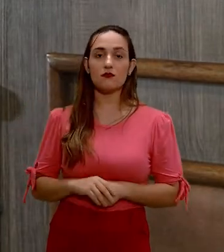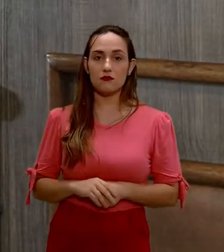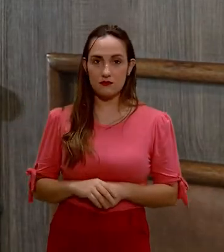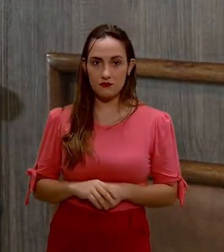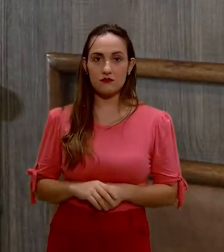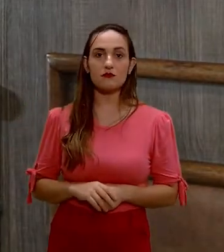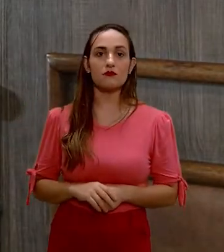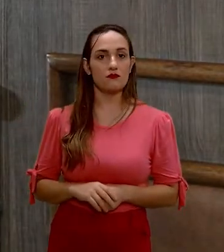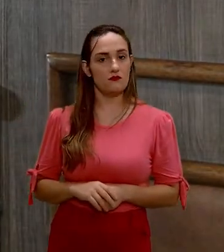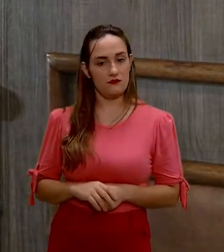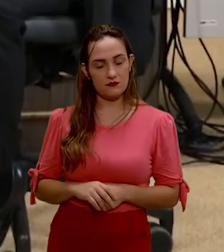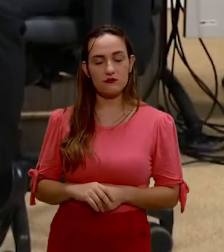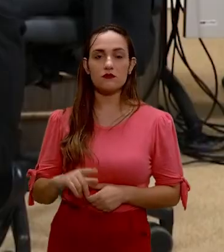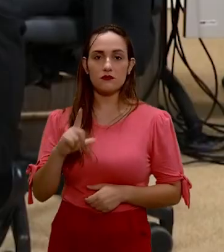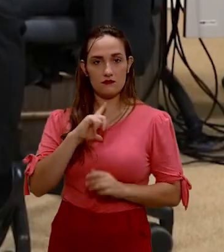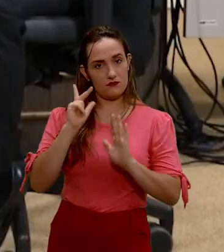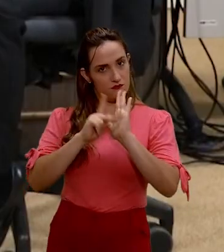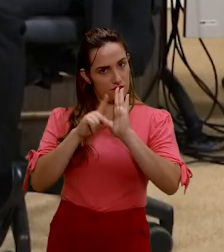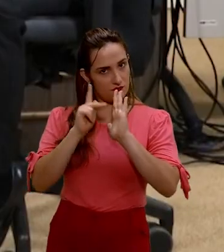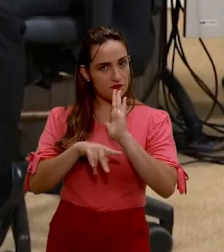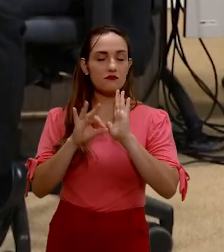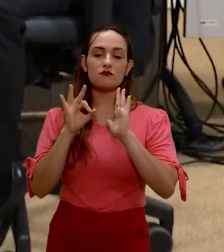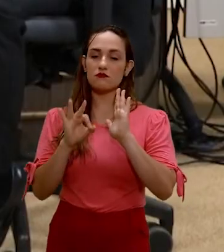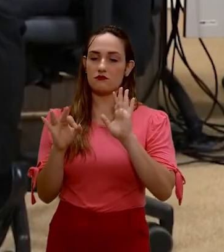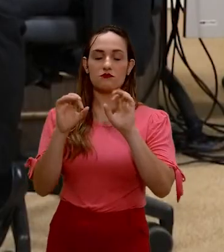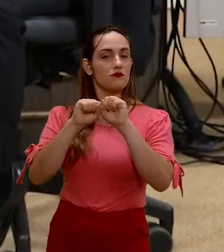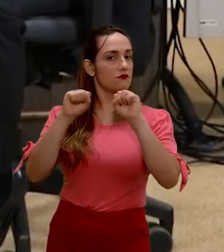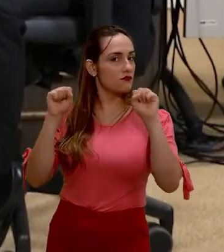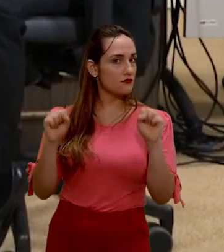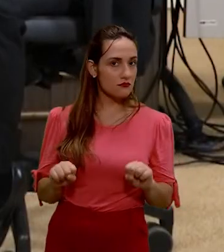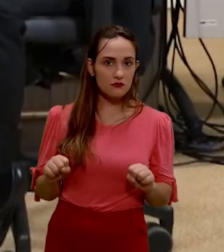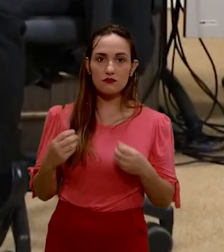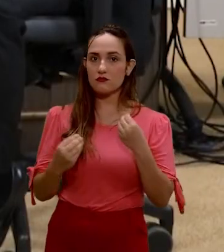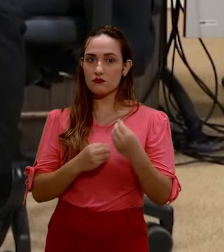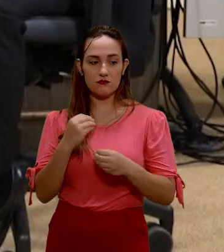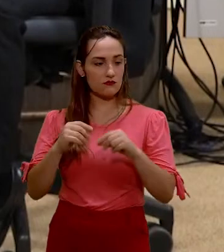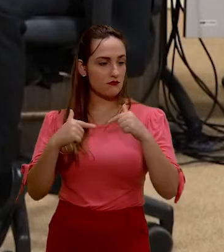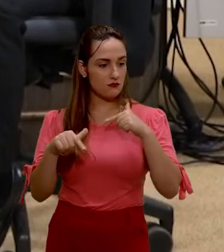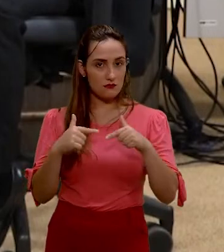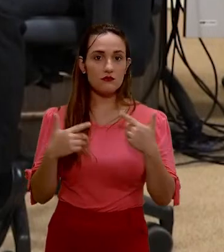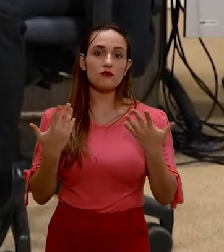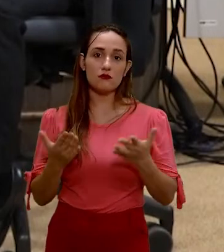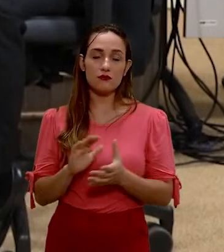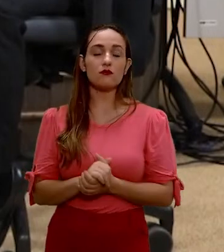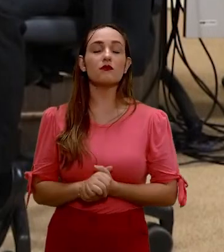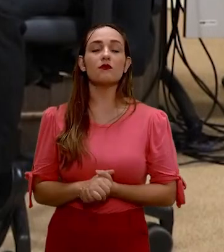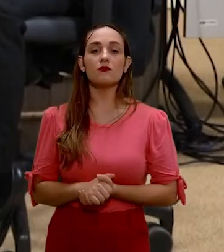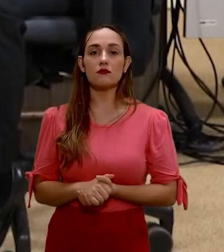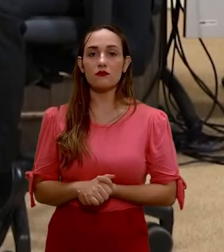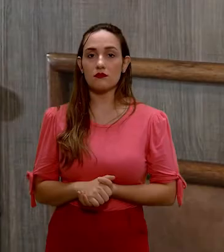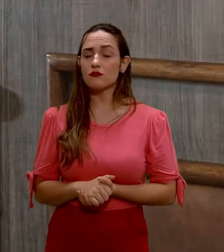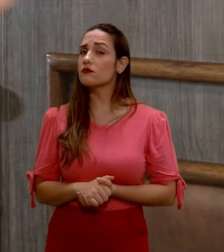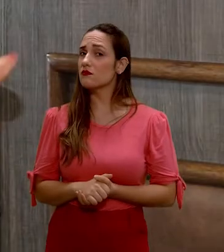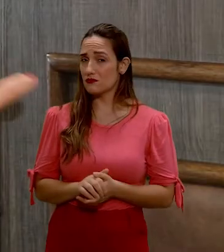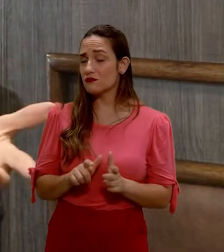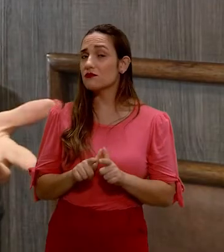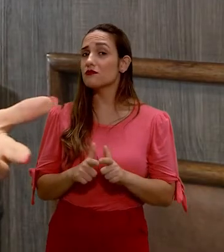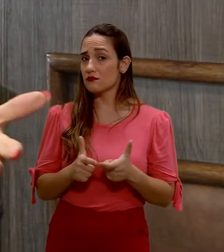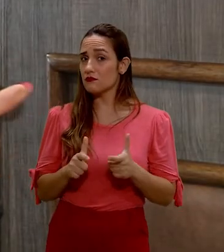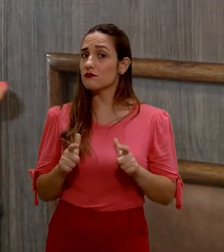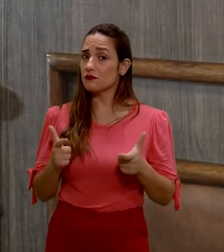do Sul, foi desenhada, como o senhor colocou aqui, todo o seu sistema, né? A sua forma de funcionamento,